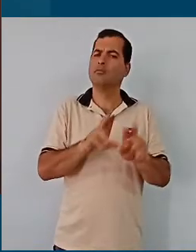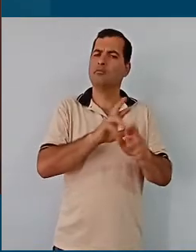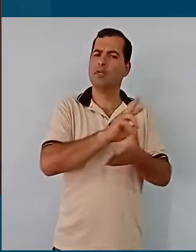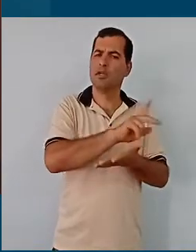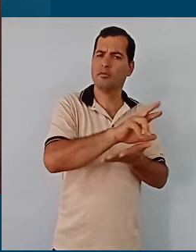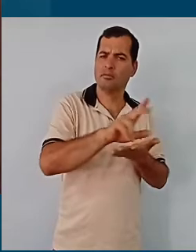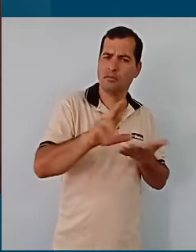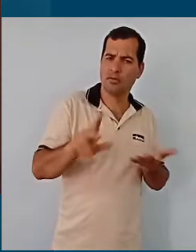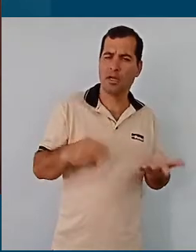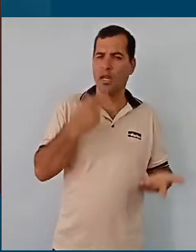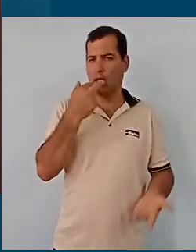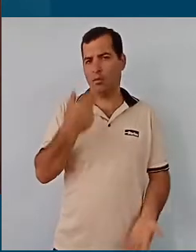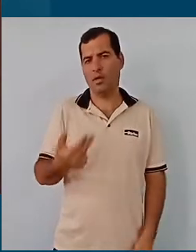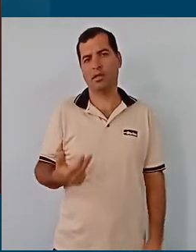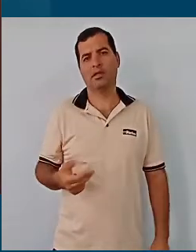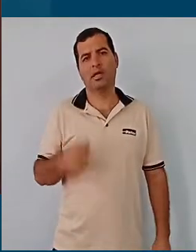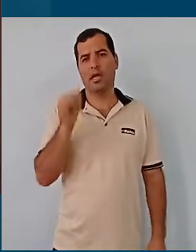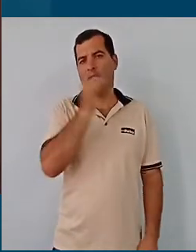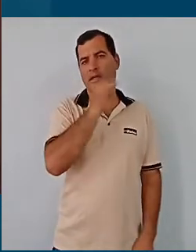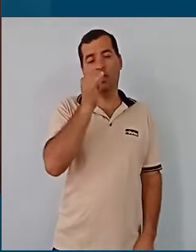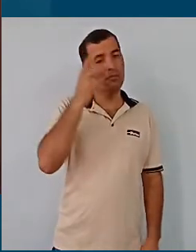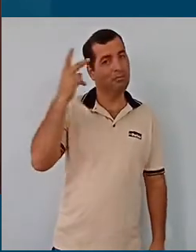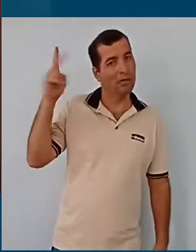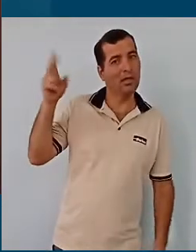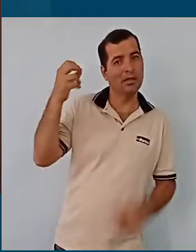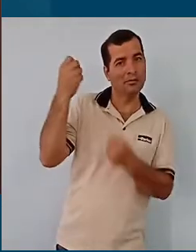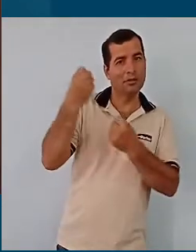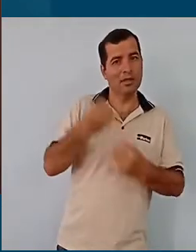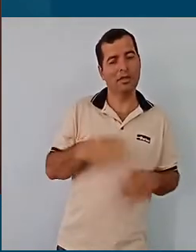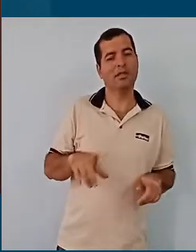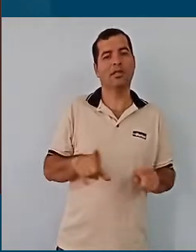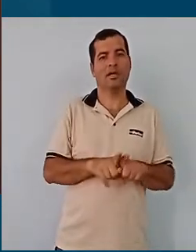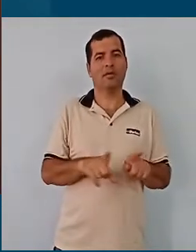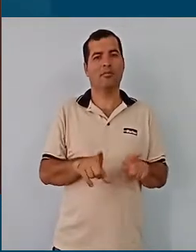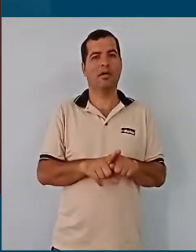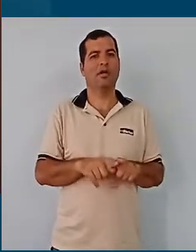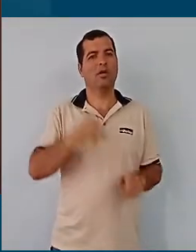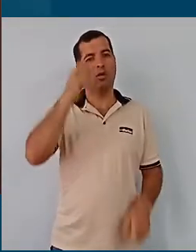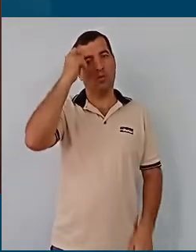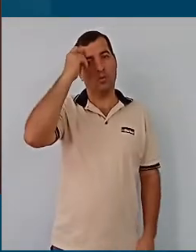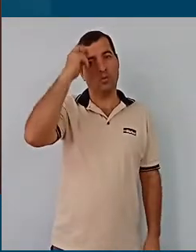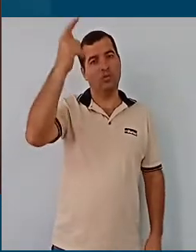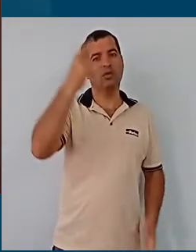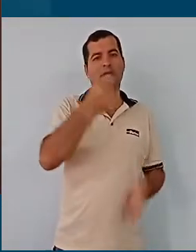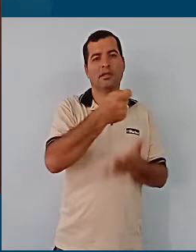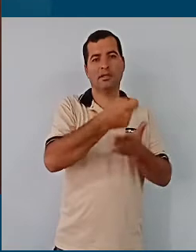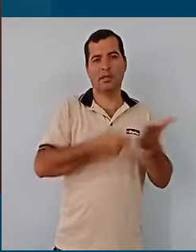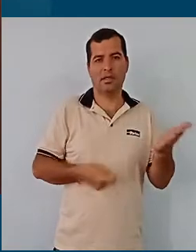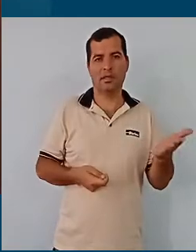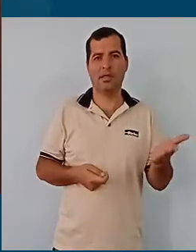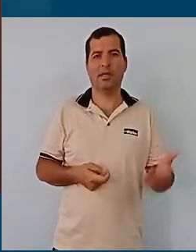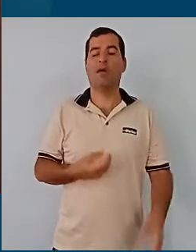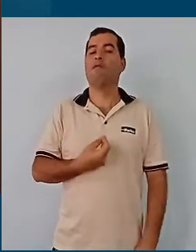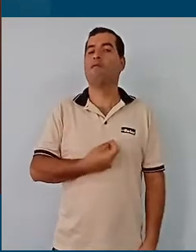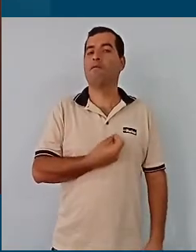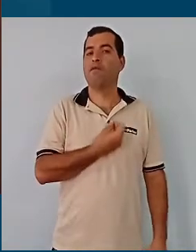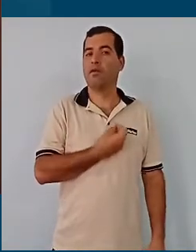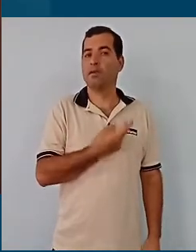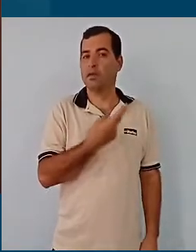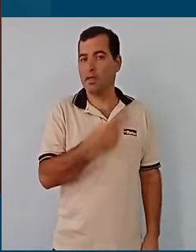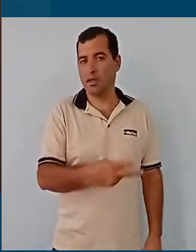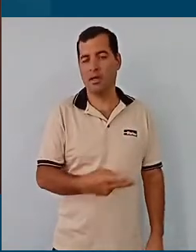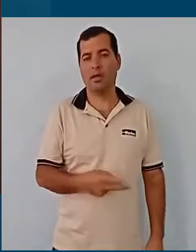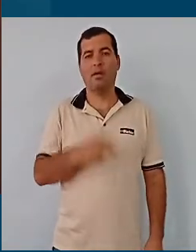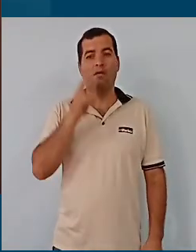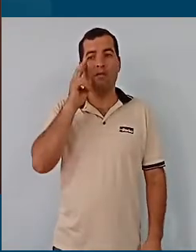linguagens, como vão dizer os italianos, mas também pela cultura escrita. Tudo aquilo que ela vive, que ela vê, que